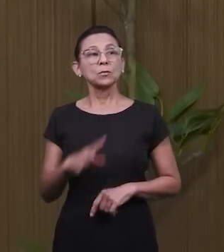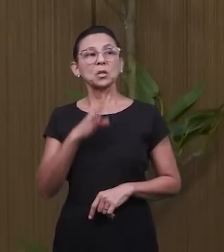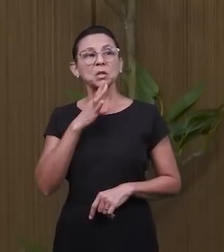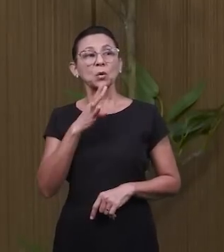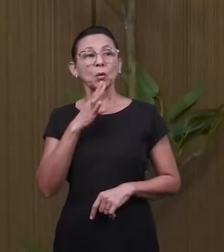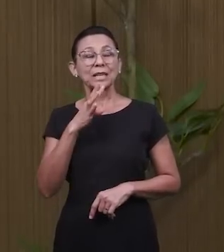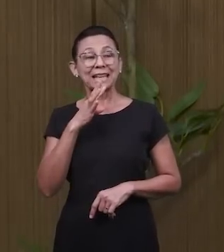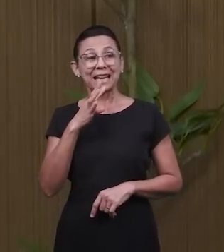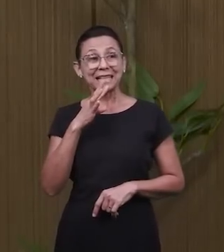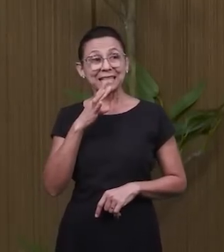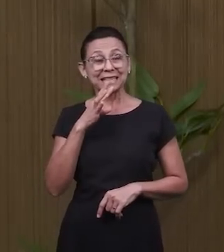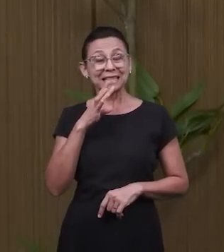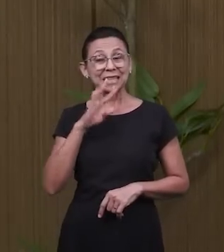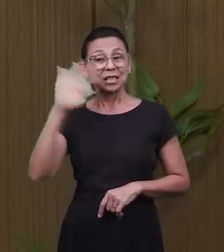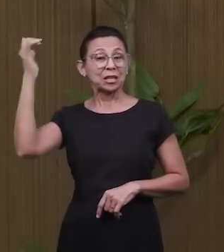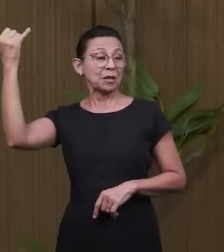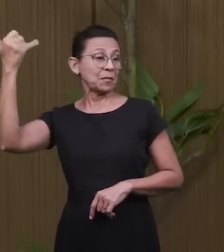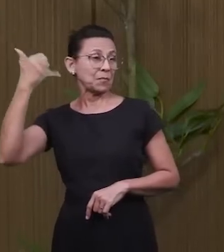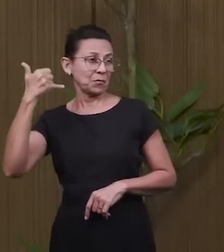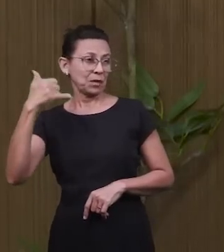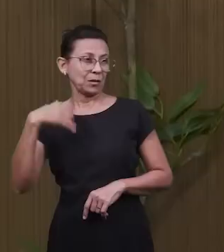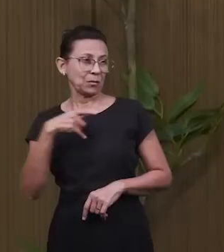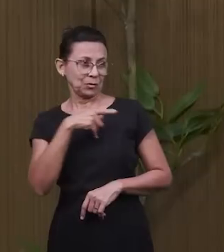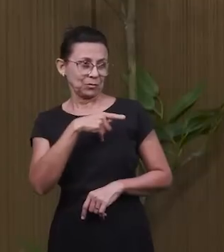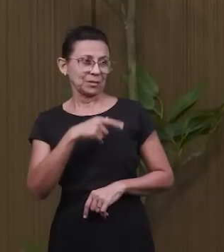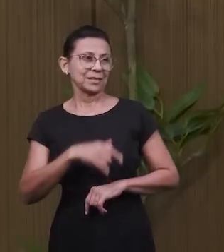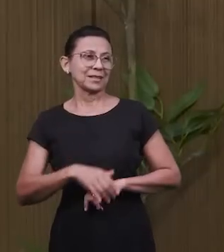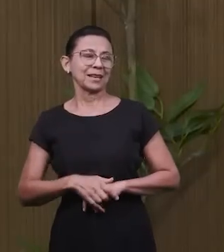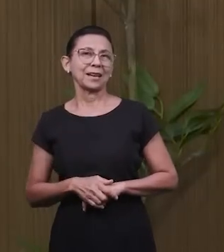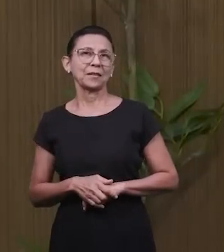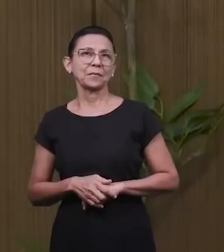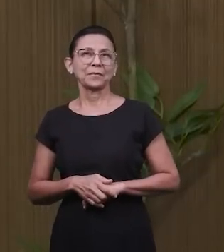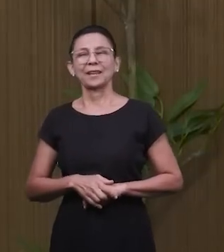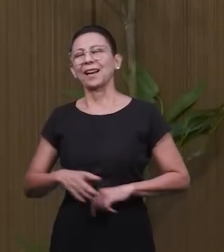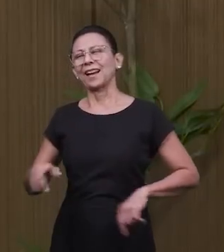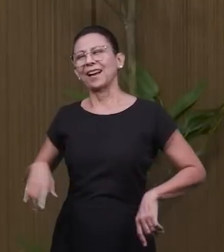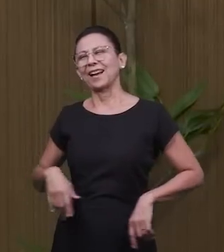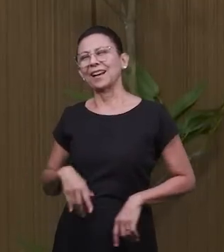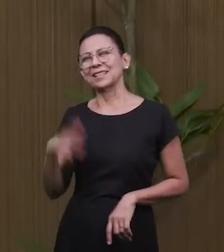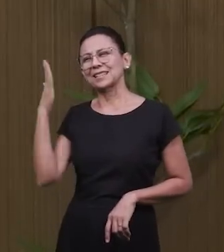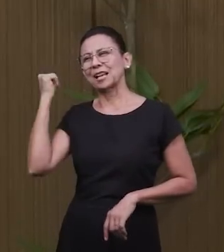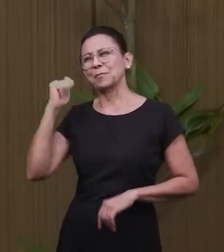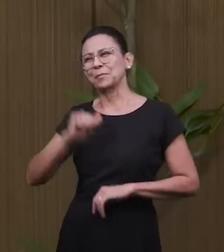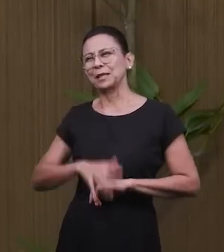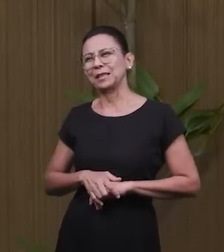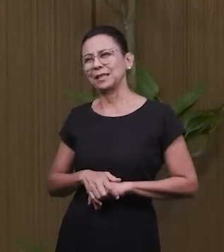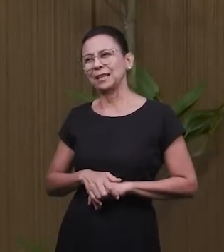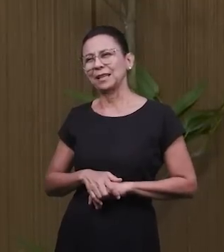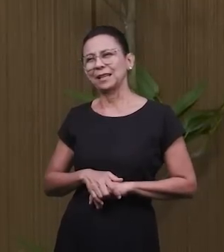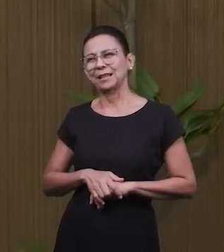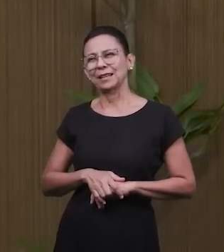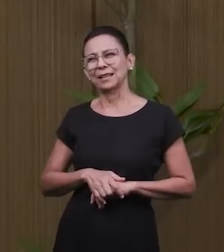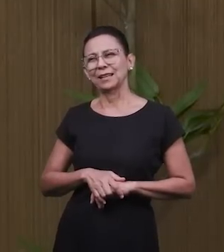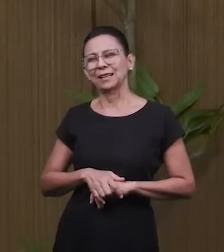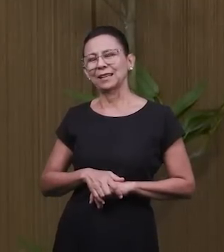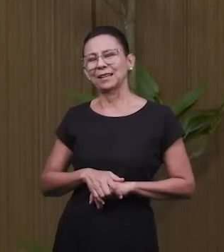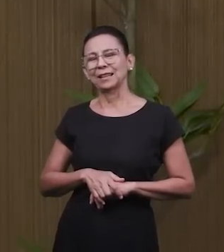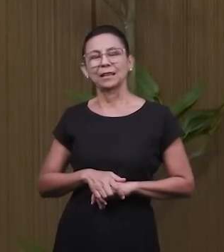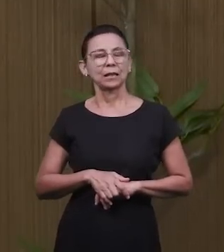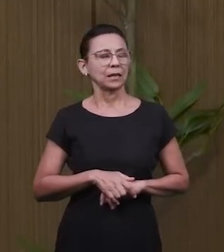te conhece muito me falou de você. Aí ela disse, eu logo vi. Ela disse, quem foi? Eu disse, foi o Senhor